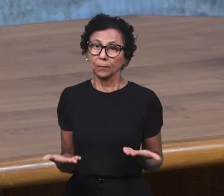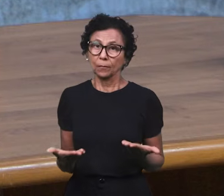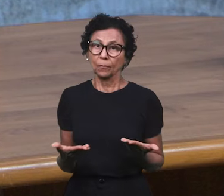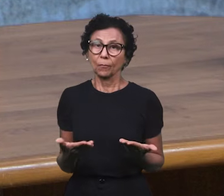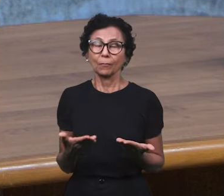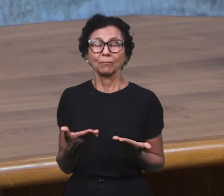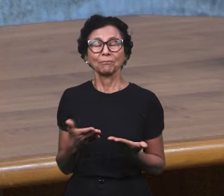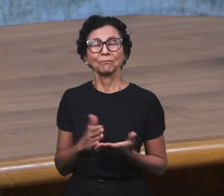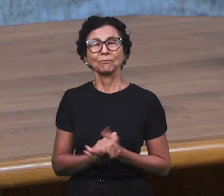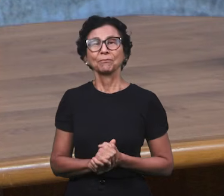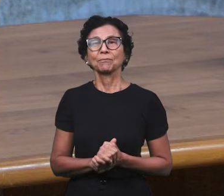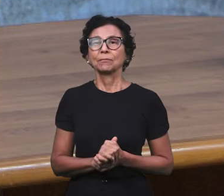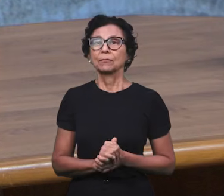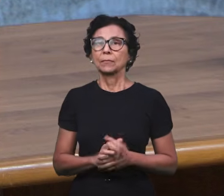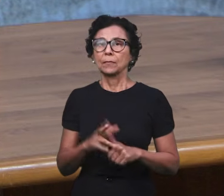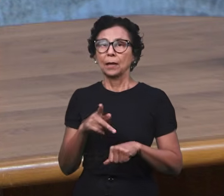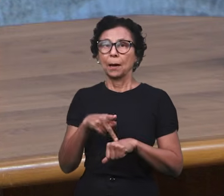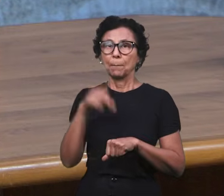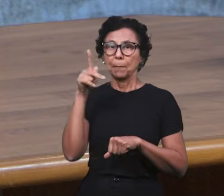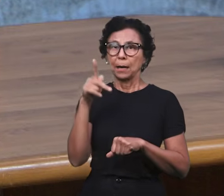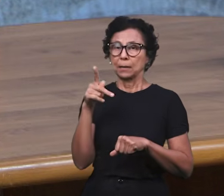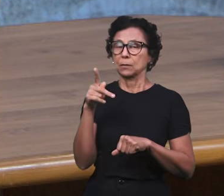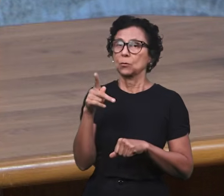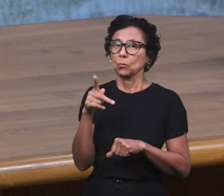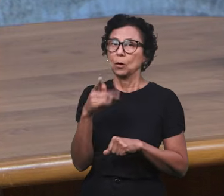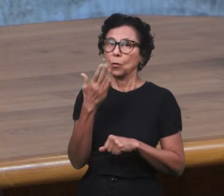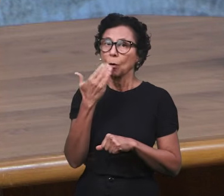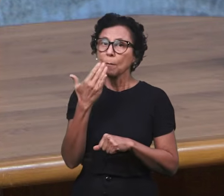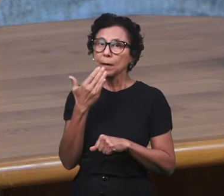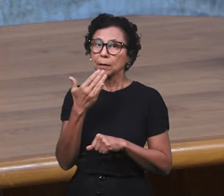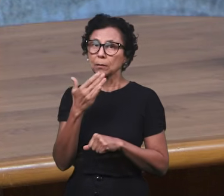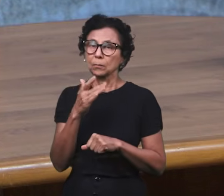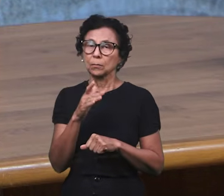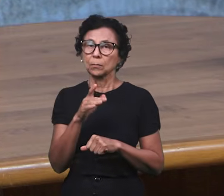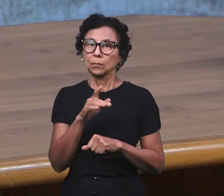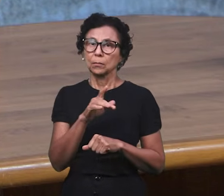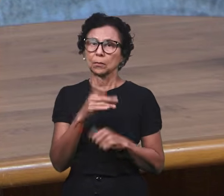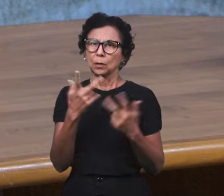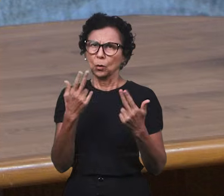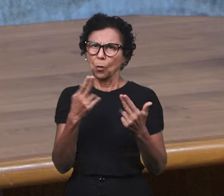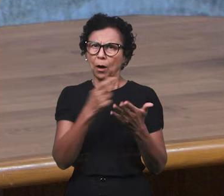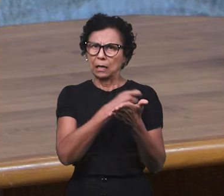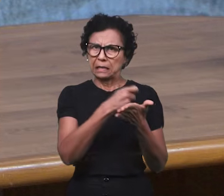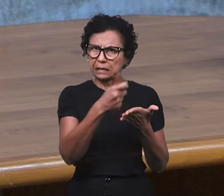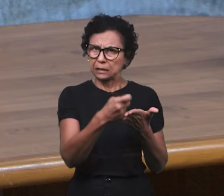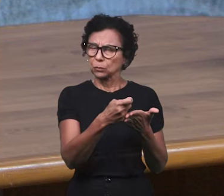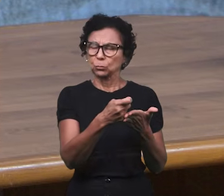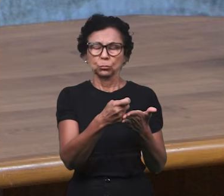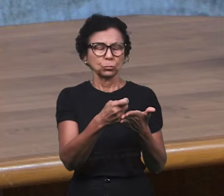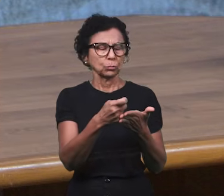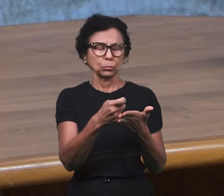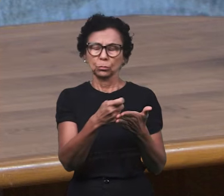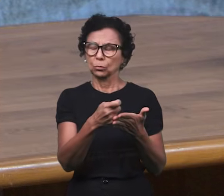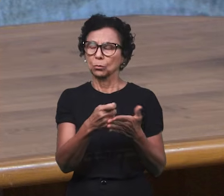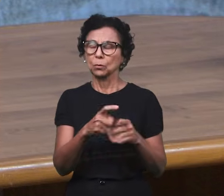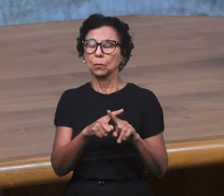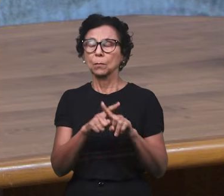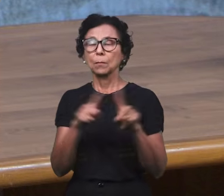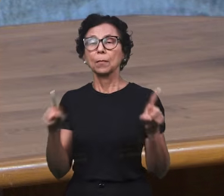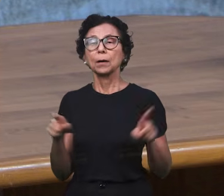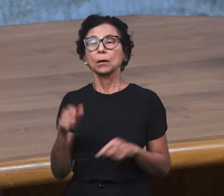a Páscoa não como está escrito. Porém, Ezequias orou por eles,